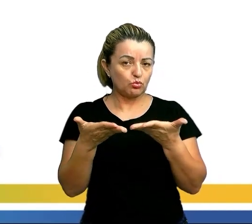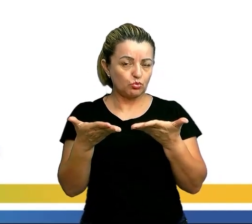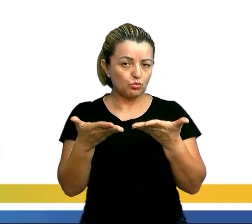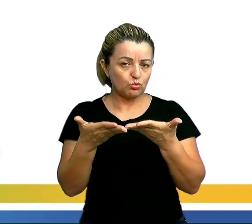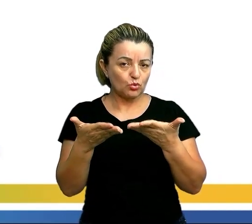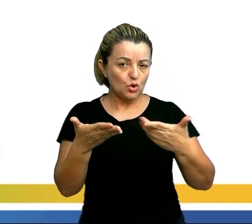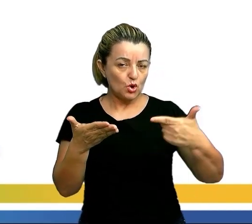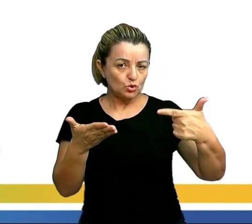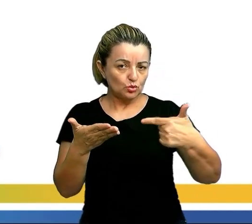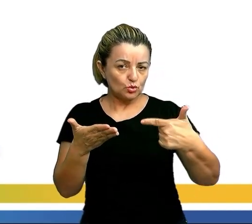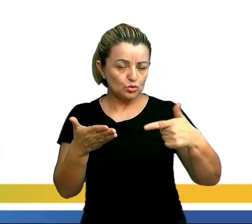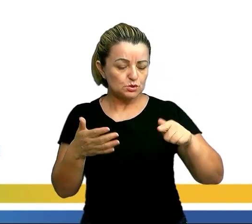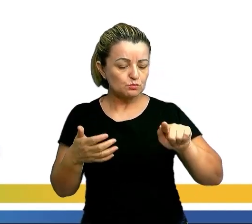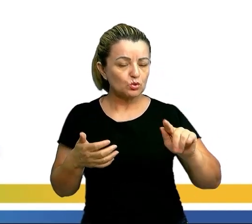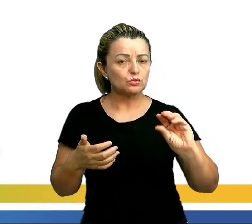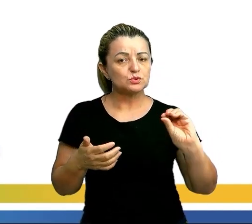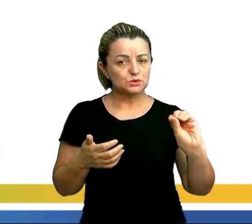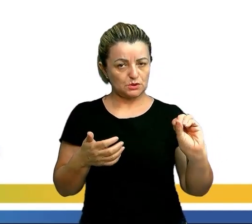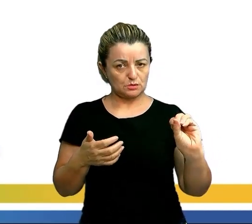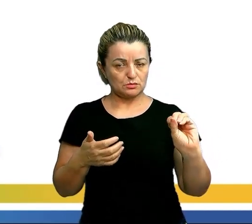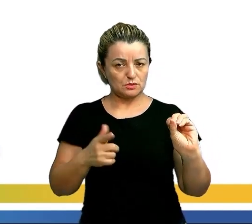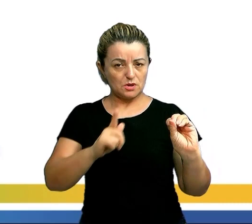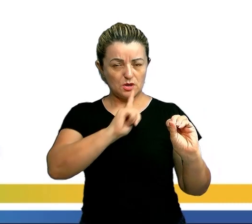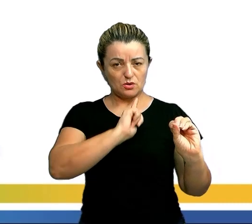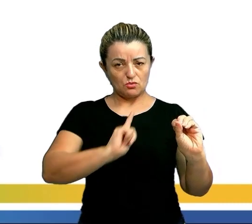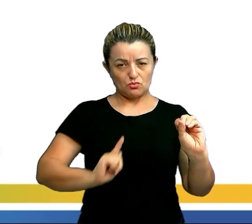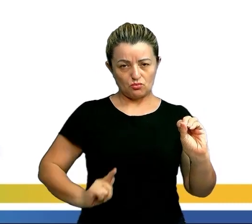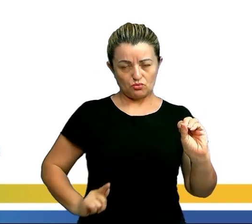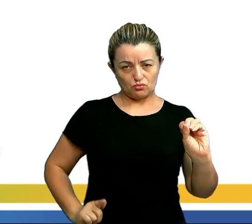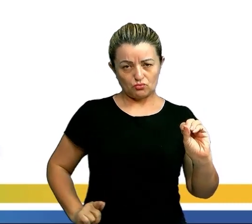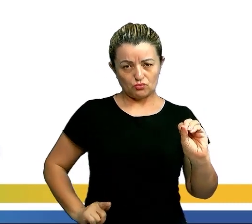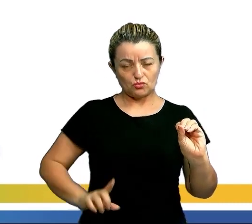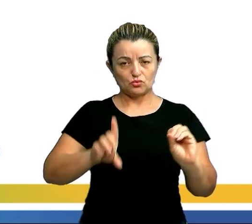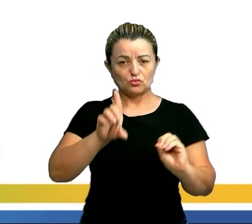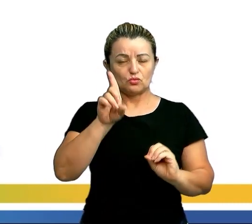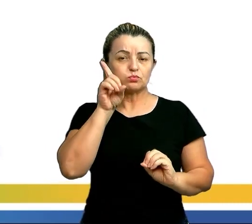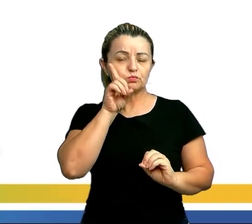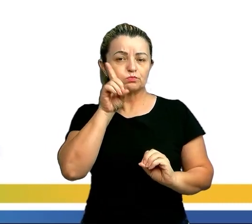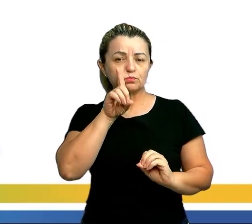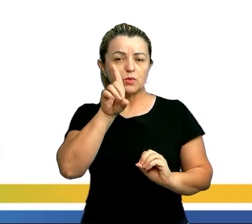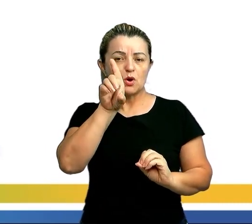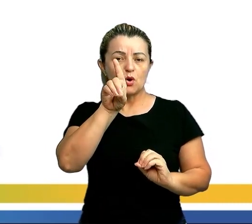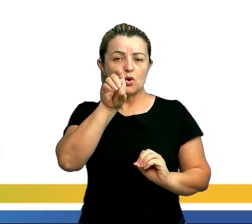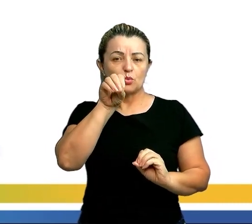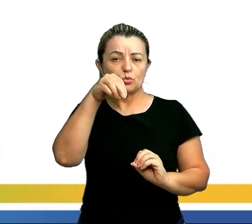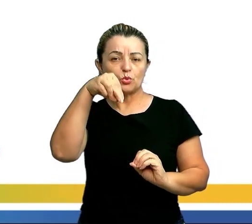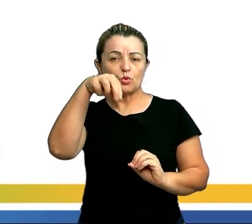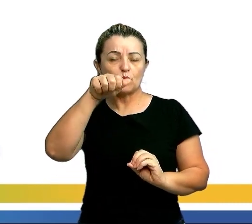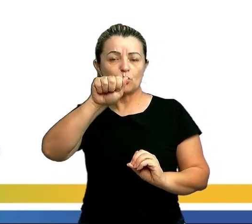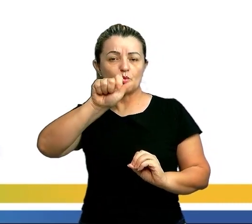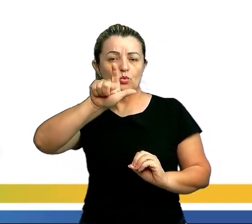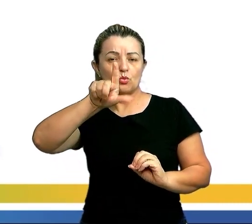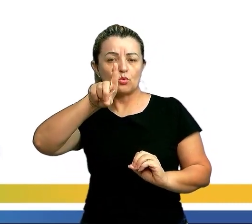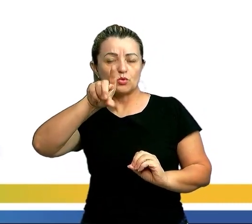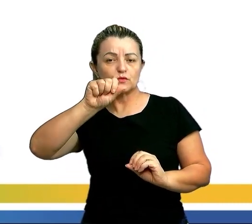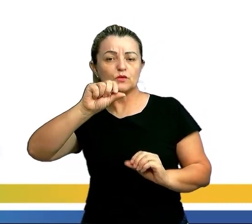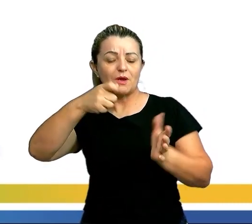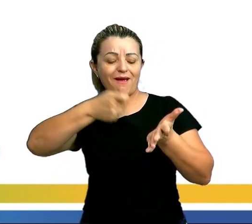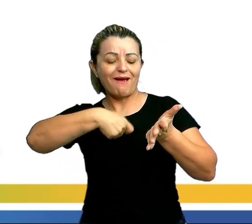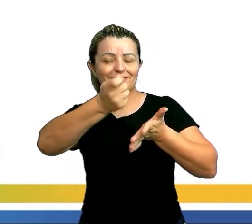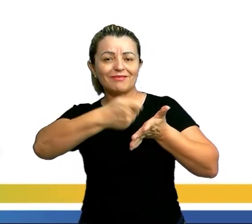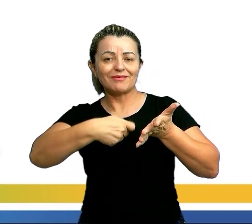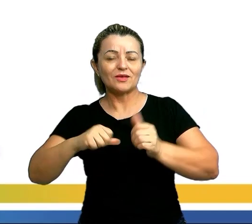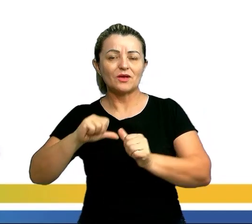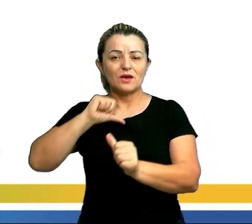NAFTA 2.0. Na época do governo do Donald Trump, foi assinada uma mudança, né,